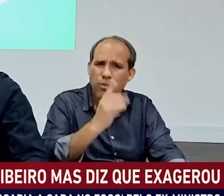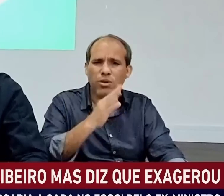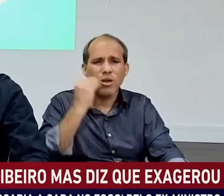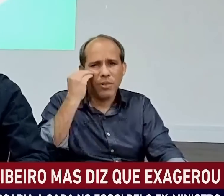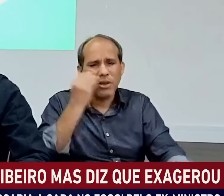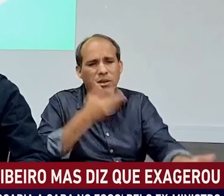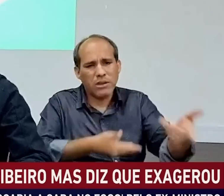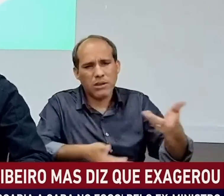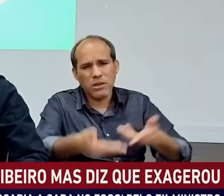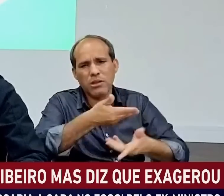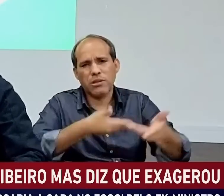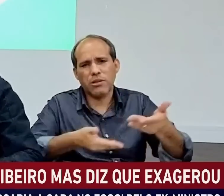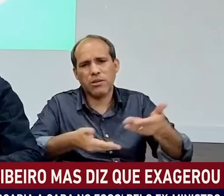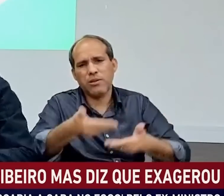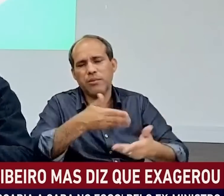etc.,